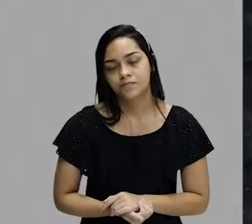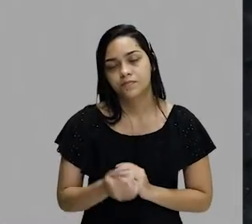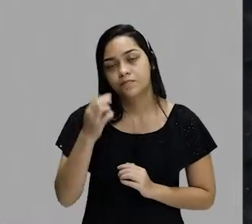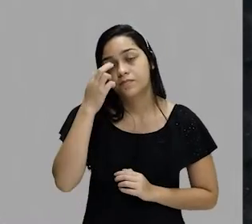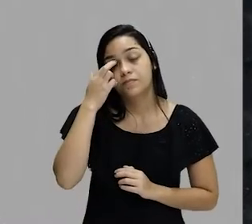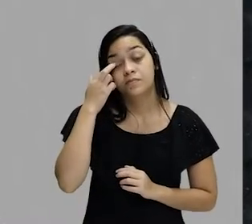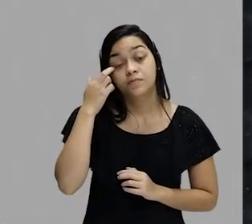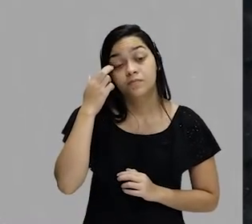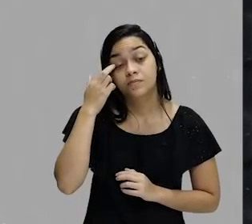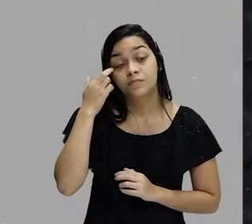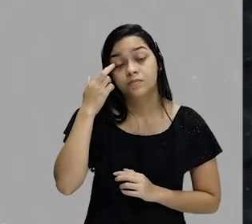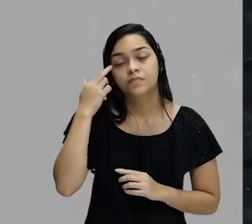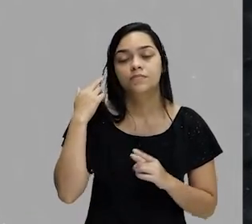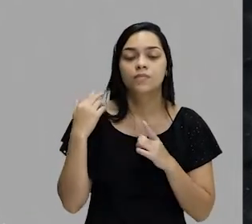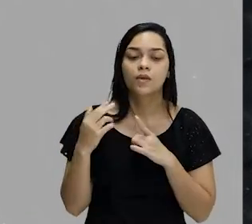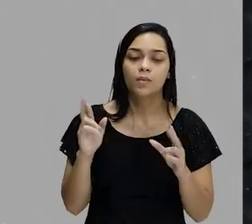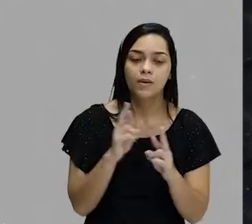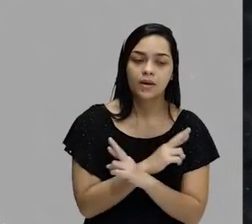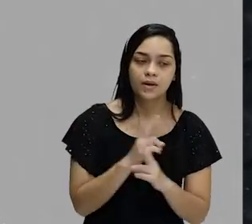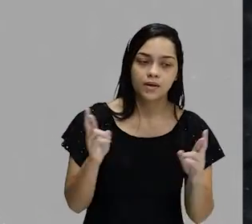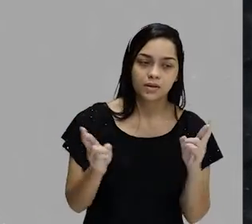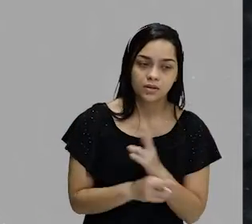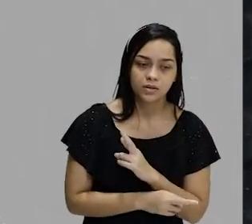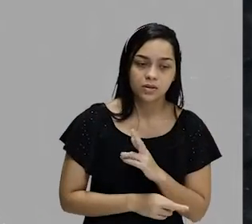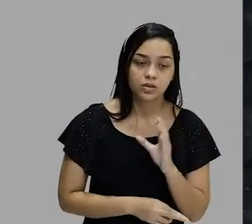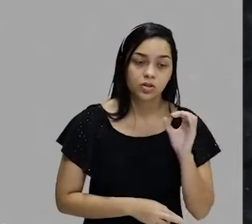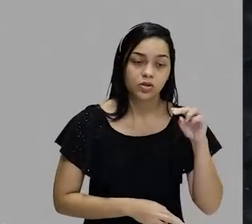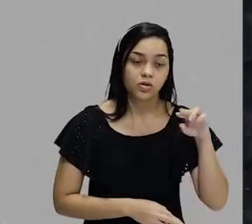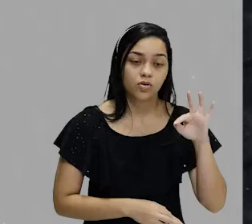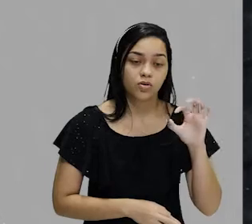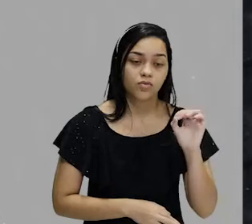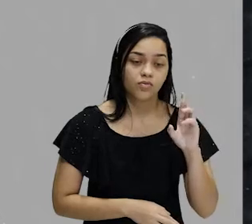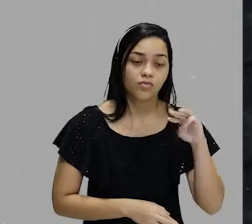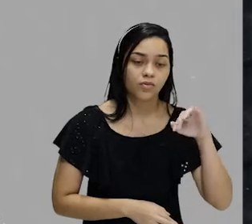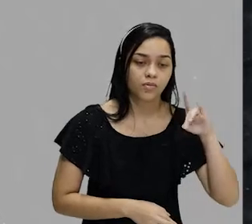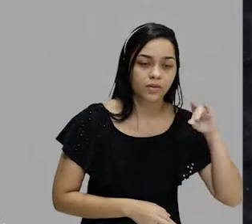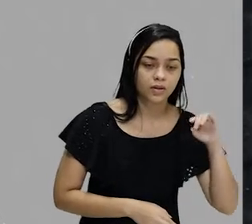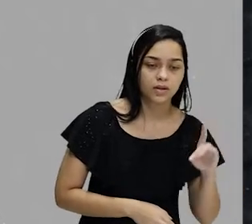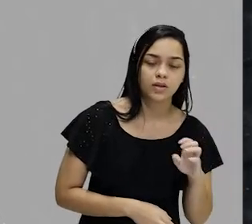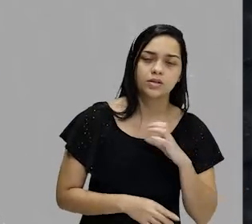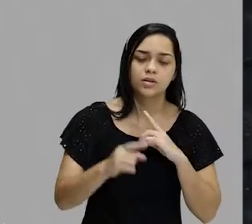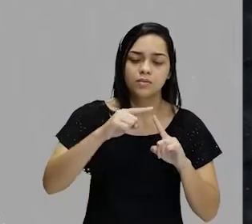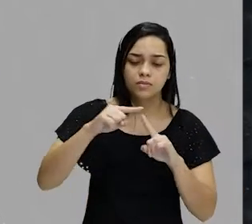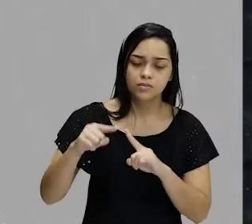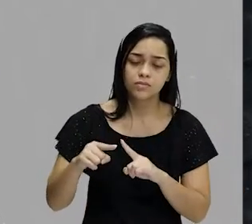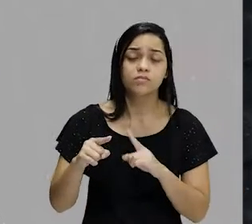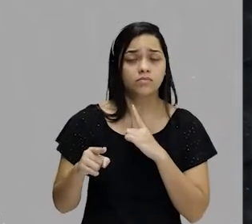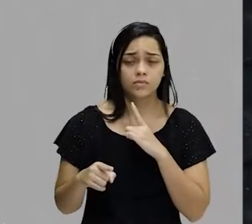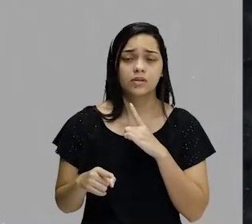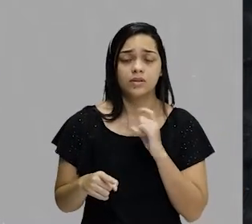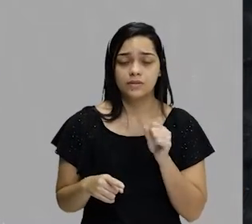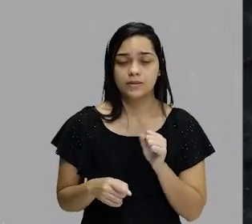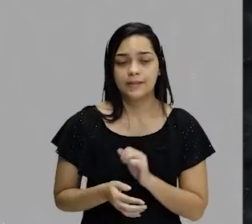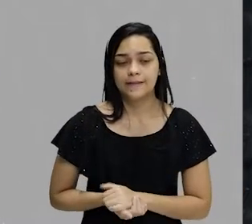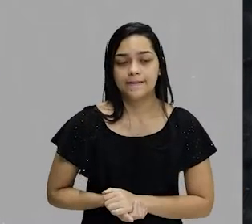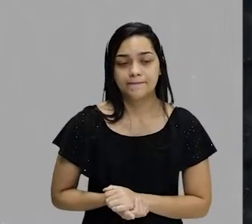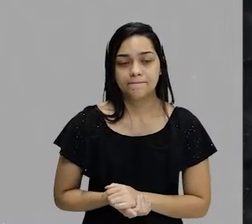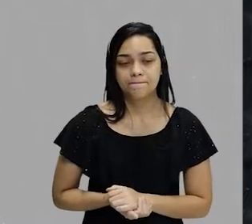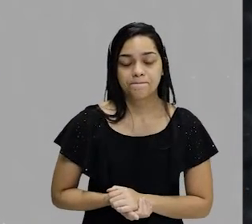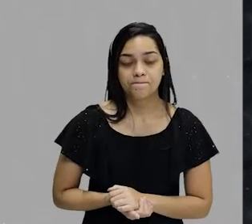certo? Então, aqui existe uma relação de conformidade. É uma classificação de conjunção subordinativa, tá bom?